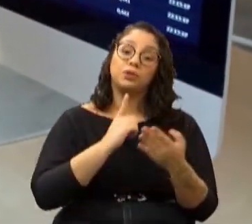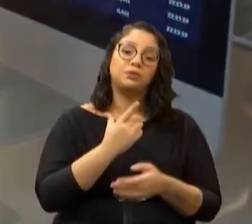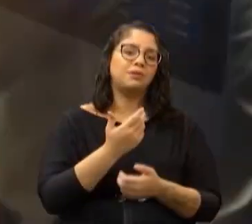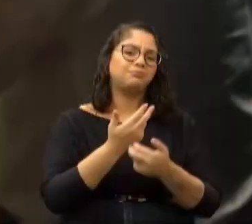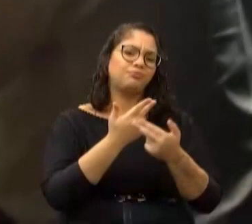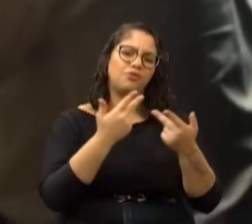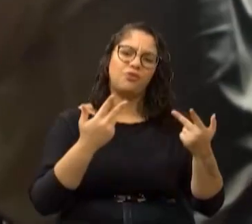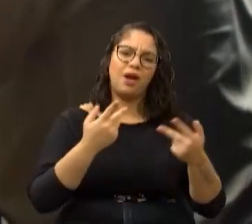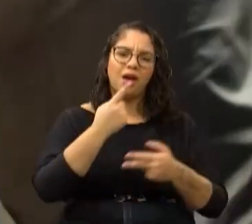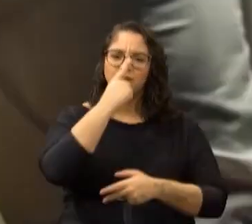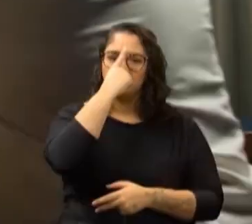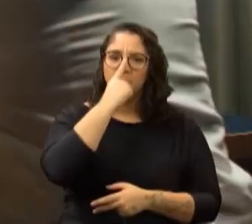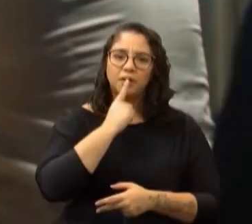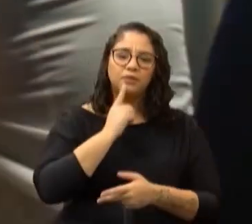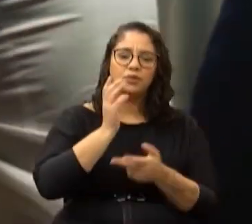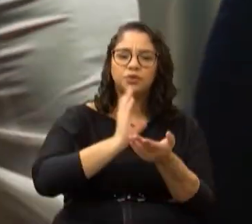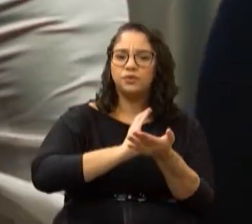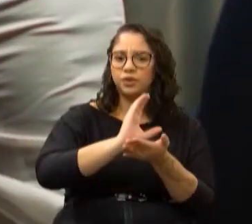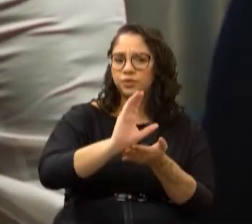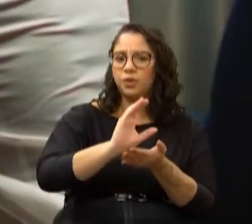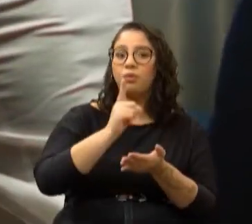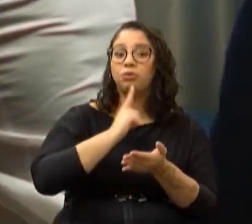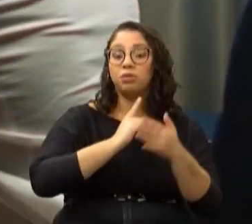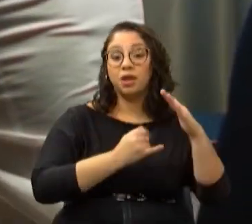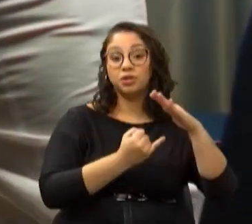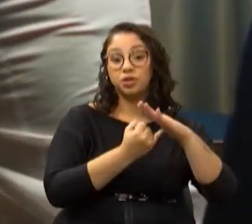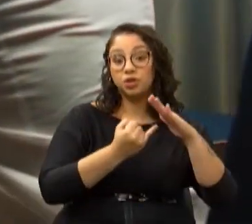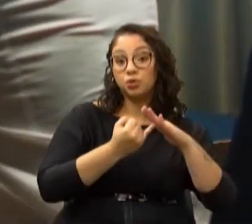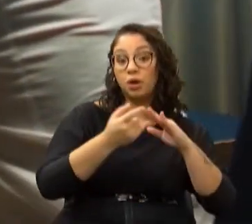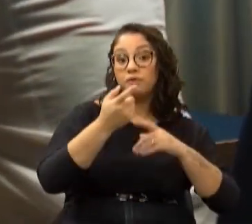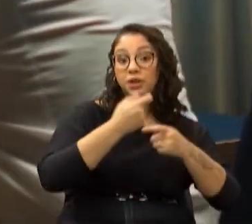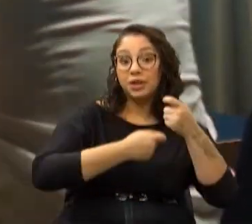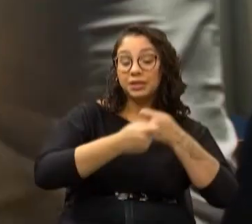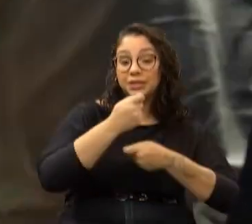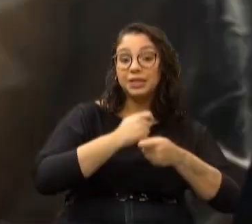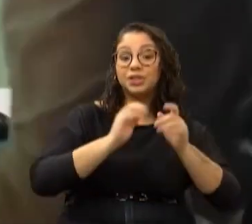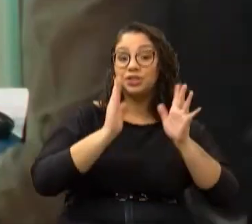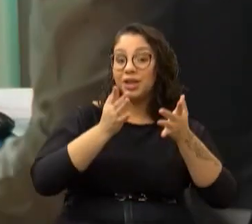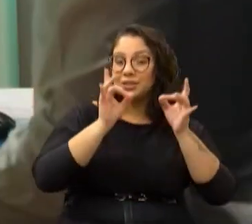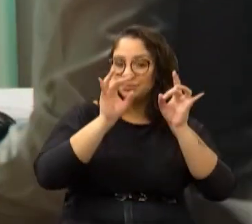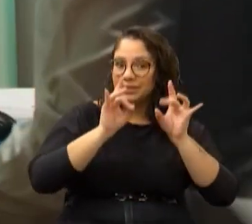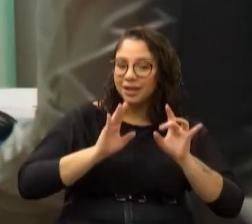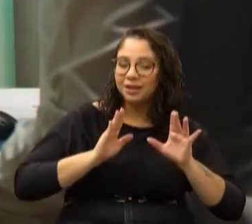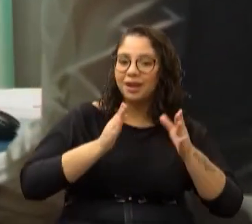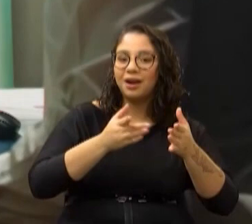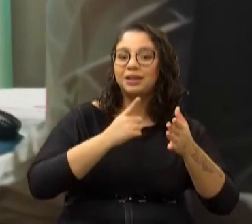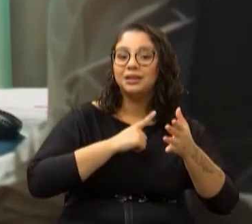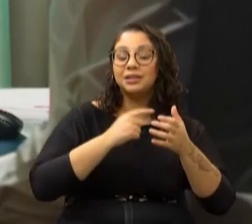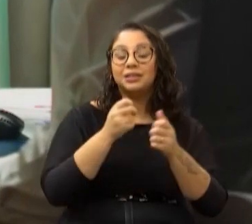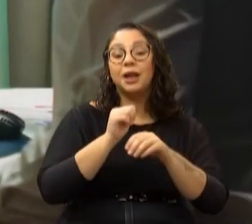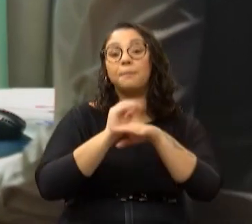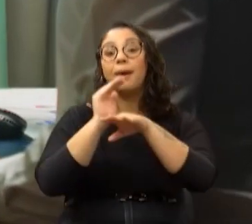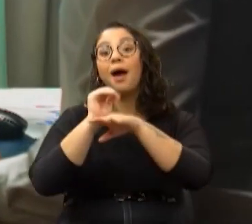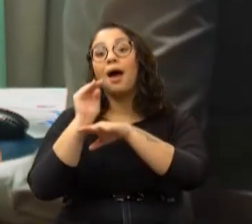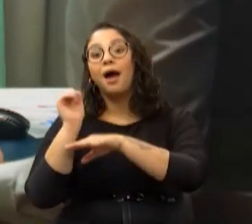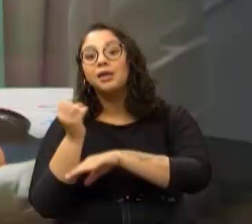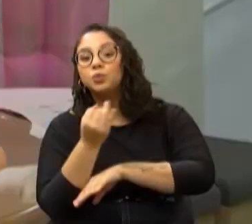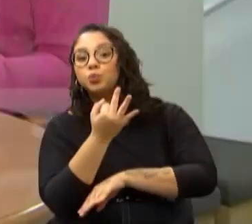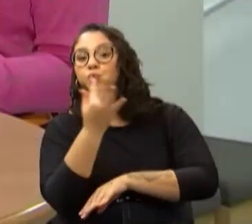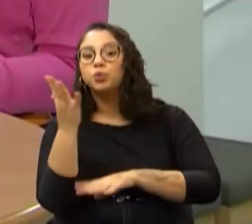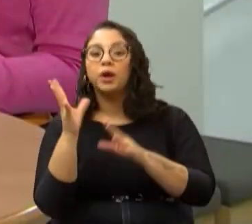temos vários perfis de investidores, existem instituições financeiras que definem até mais